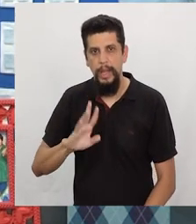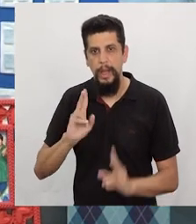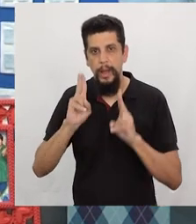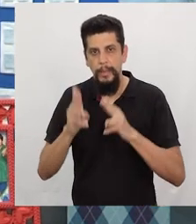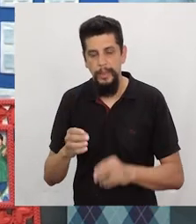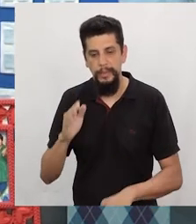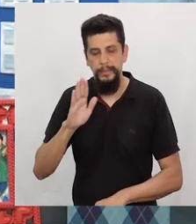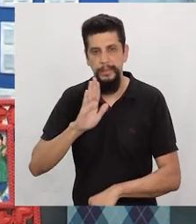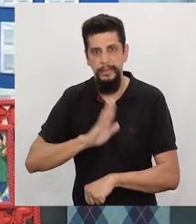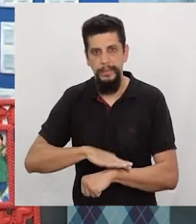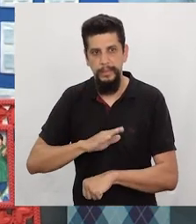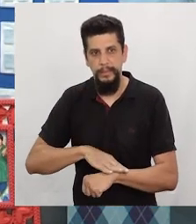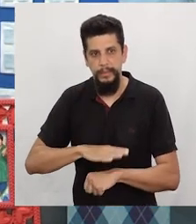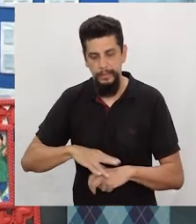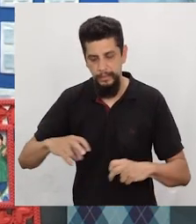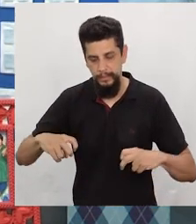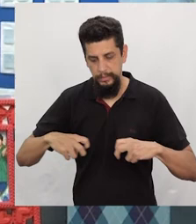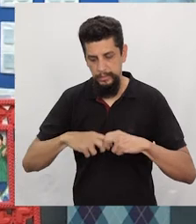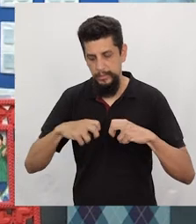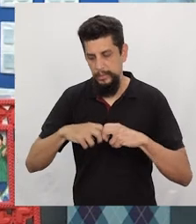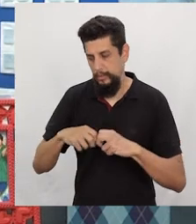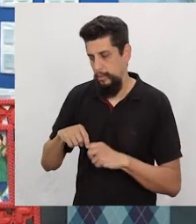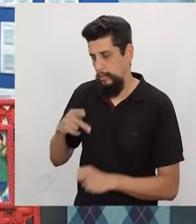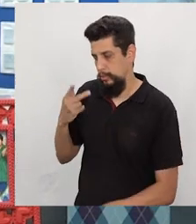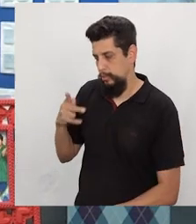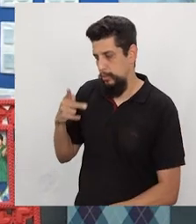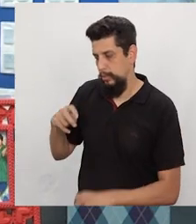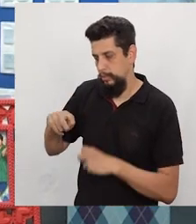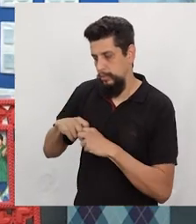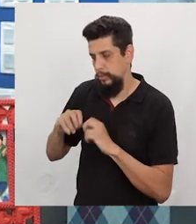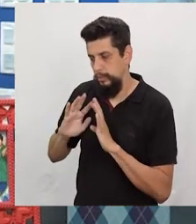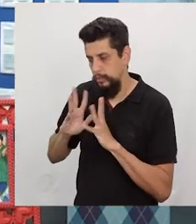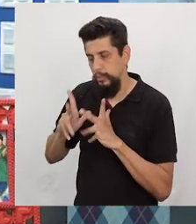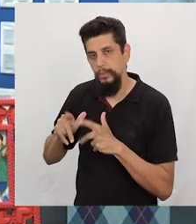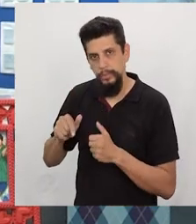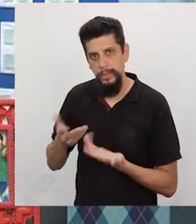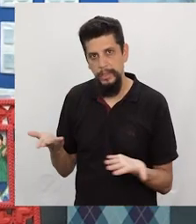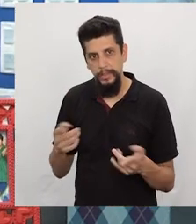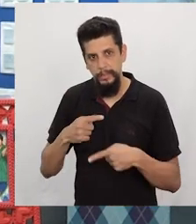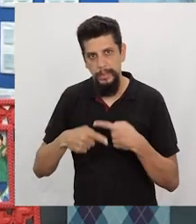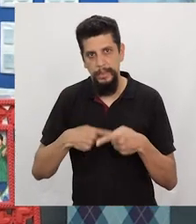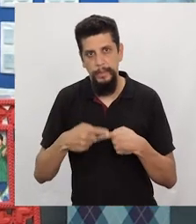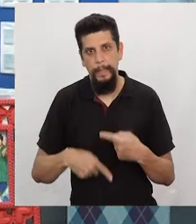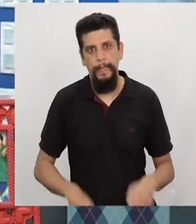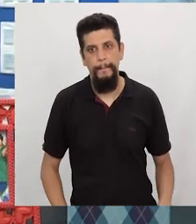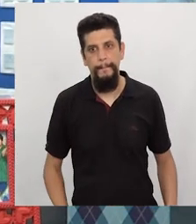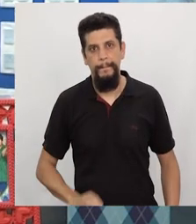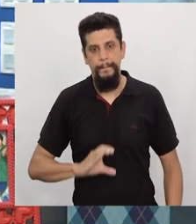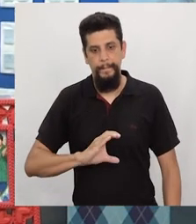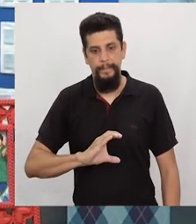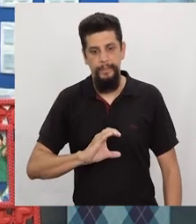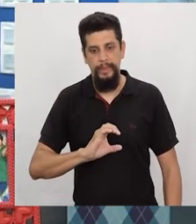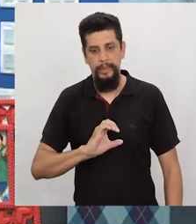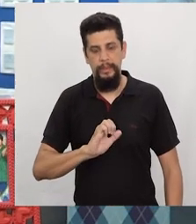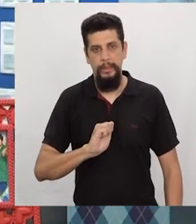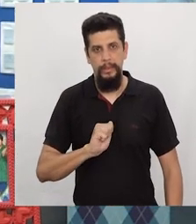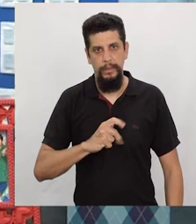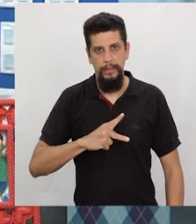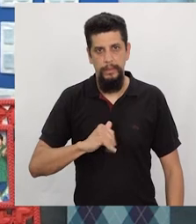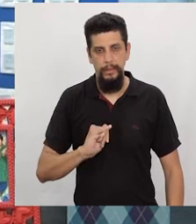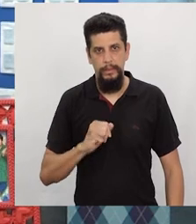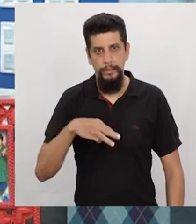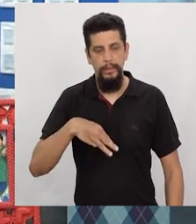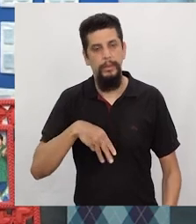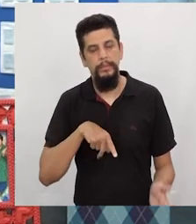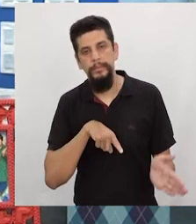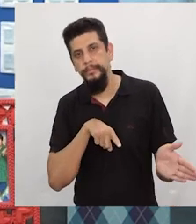mesmo tempo. Chulé de um, chulé de todos. Em seguida, Capim me perguntou